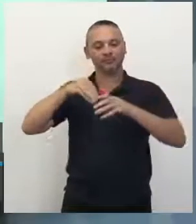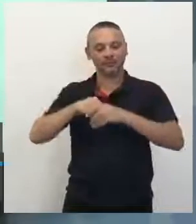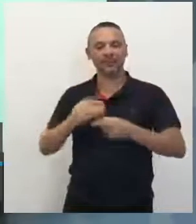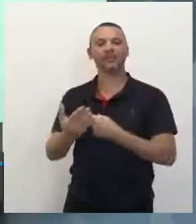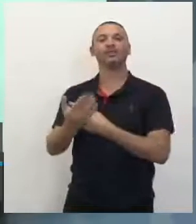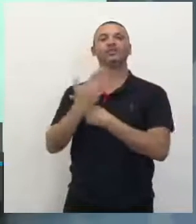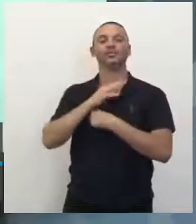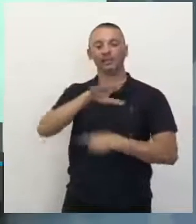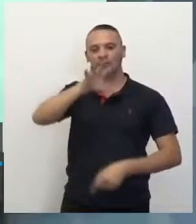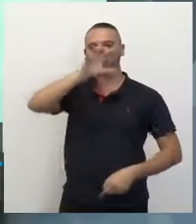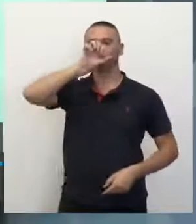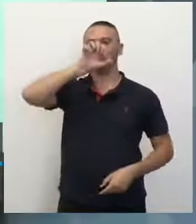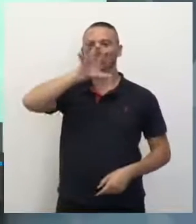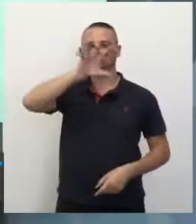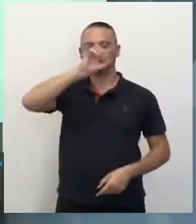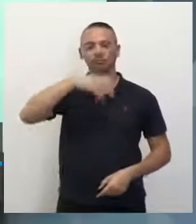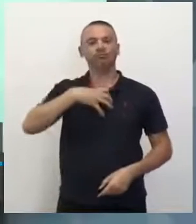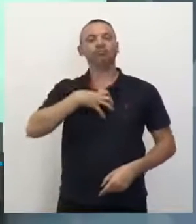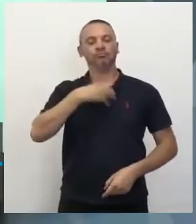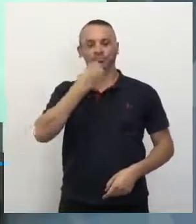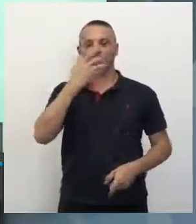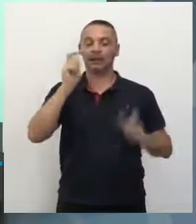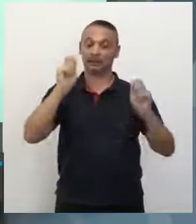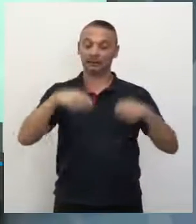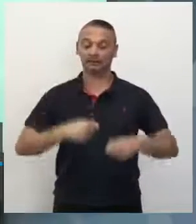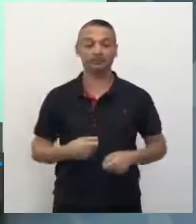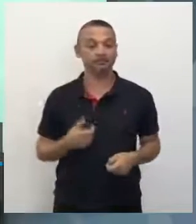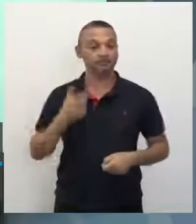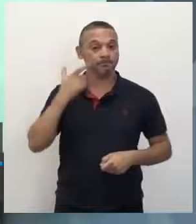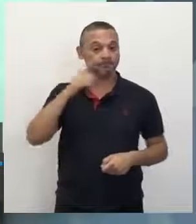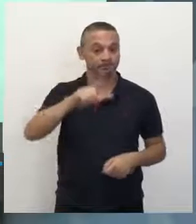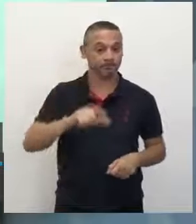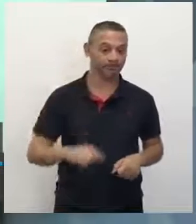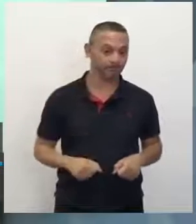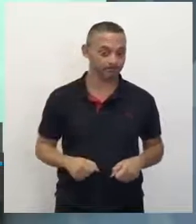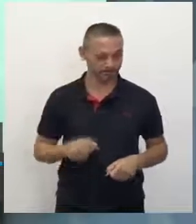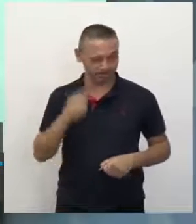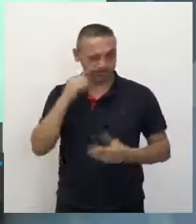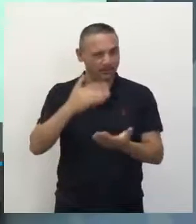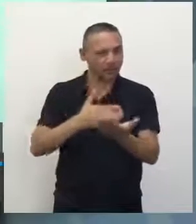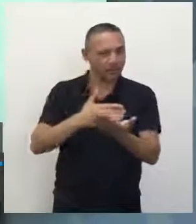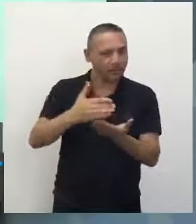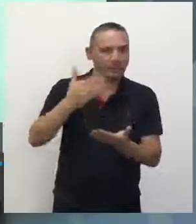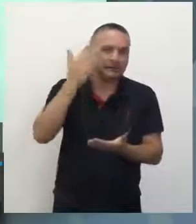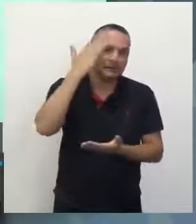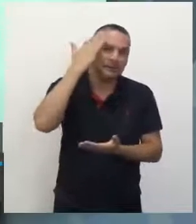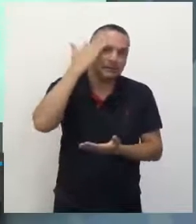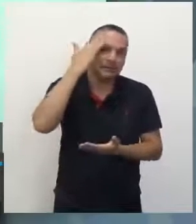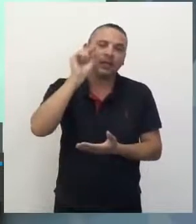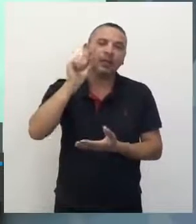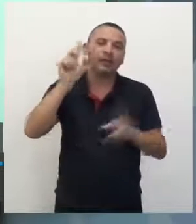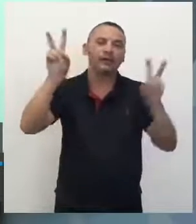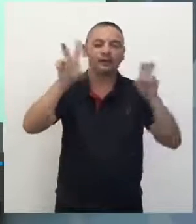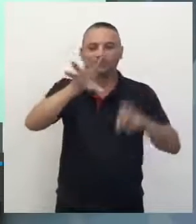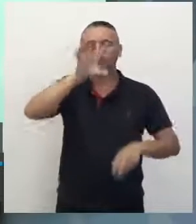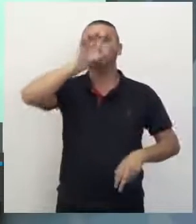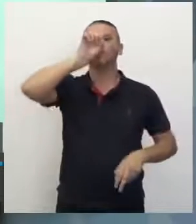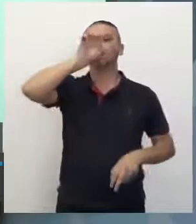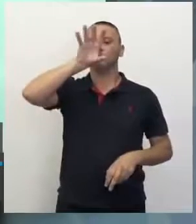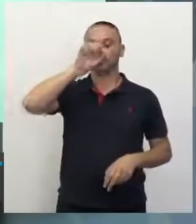você a respirar bem, tá bom? Muito bem, então eu acho que deu para começar a entender sobre a respiração. Então